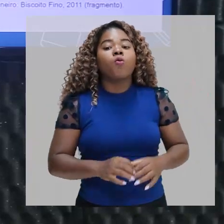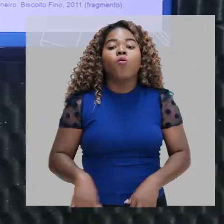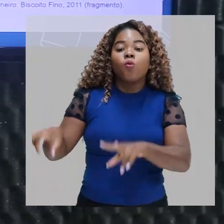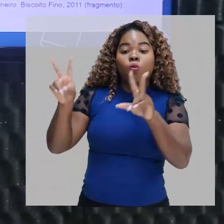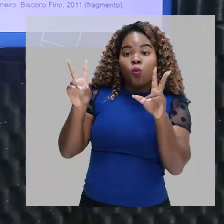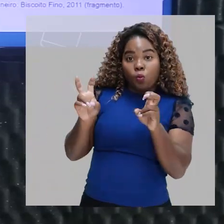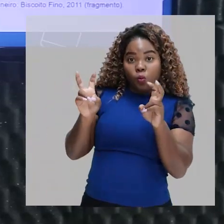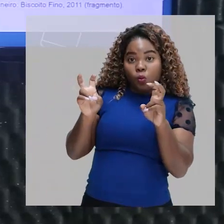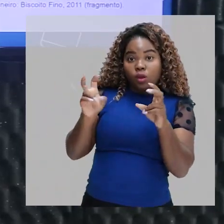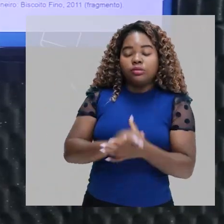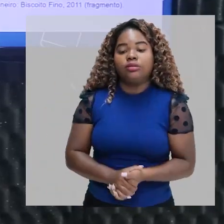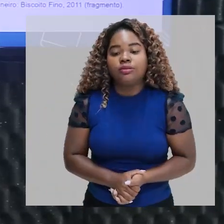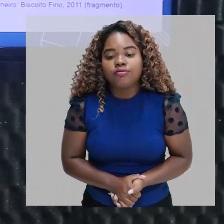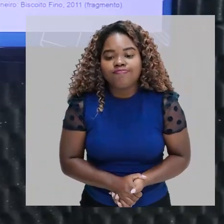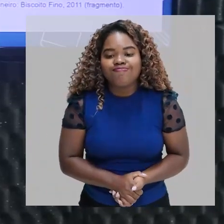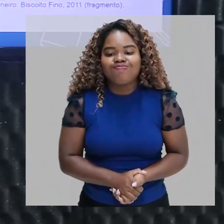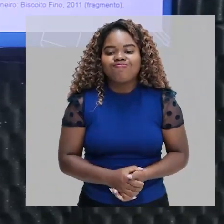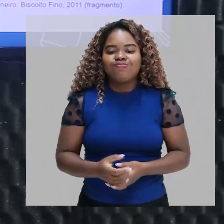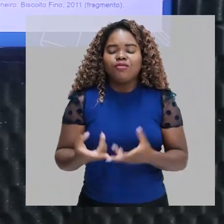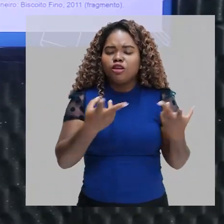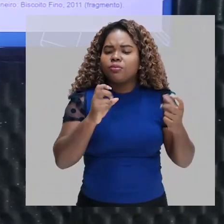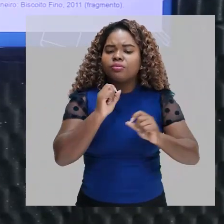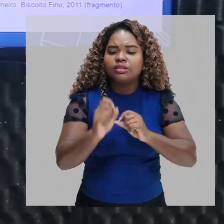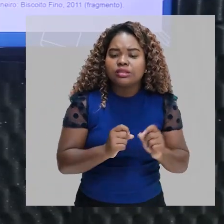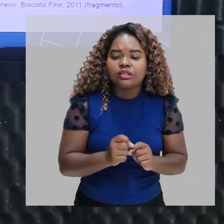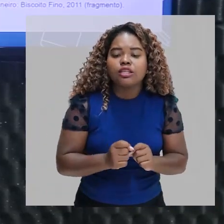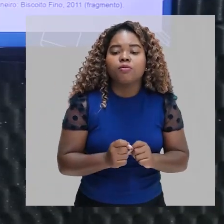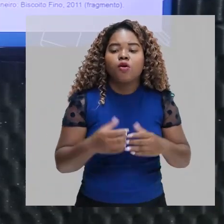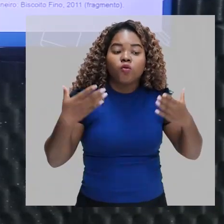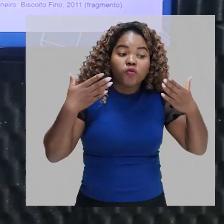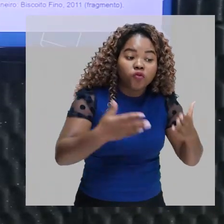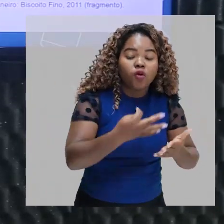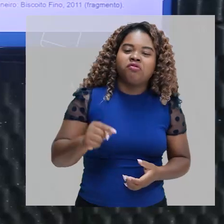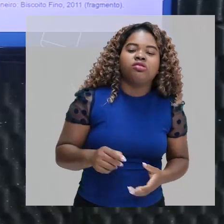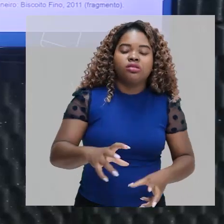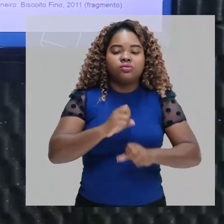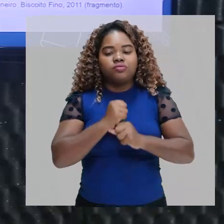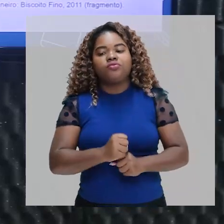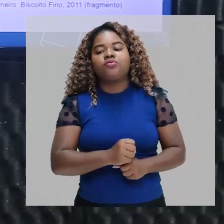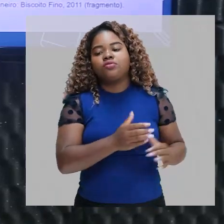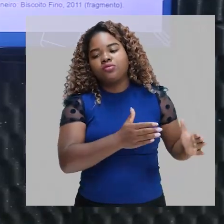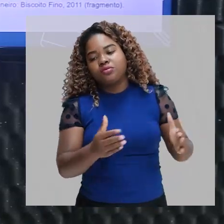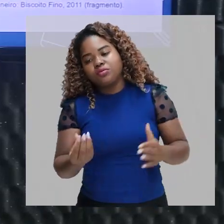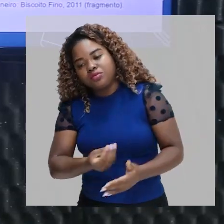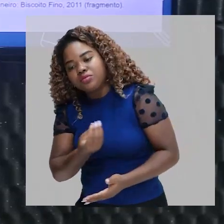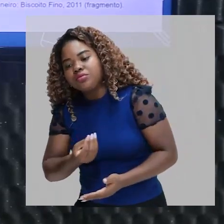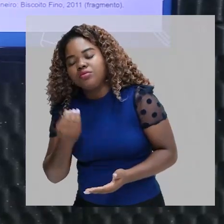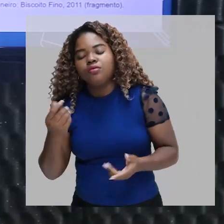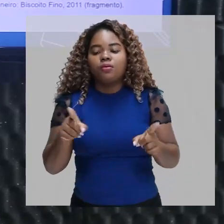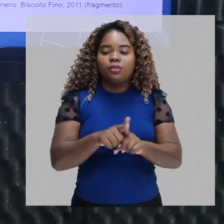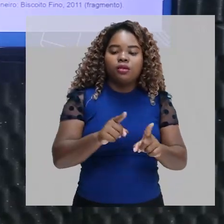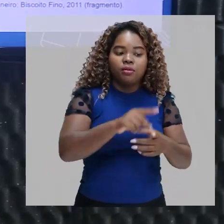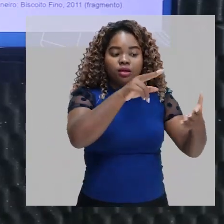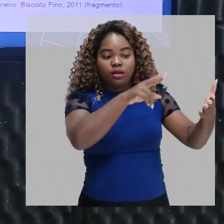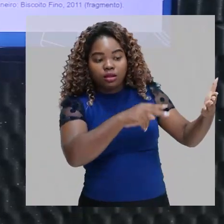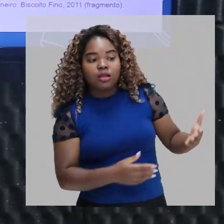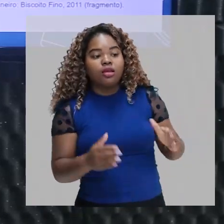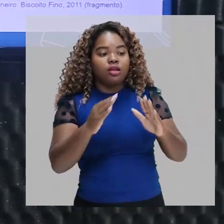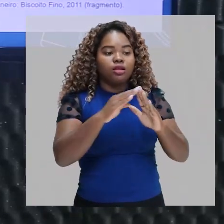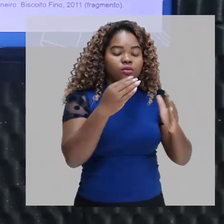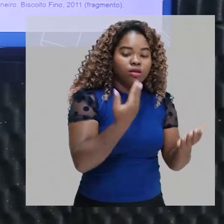vida. Um romance é uma história que nunca foi, e um drama é um romance dado sem